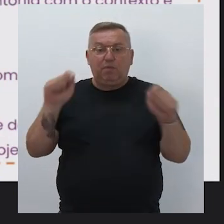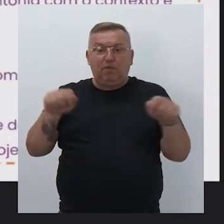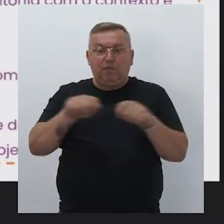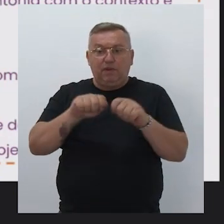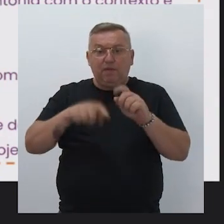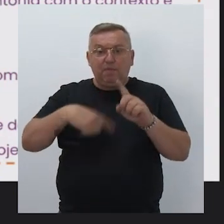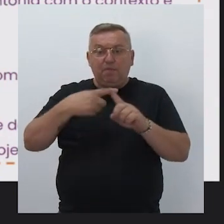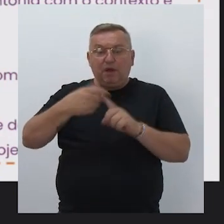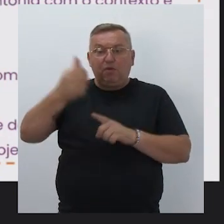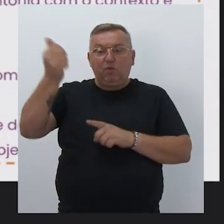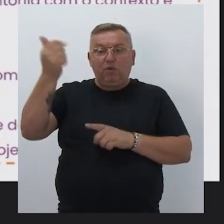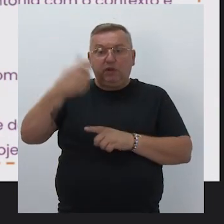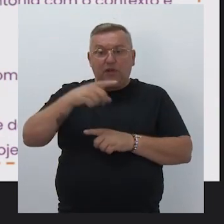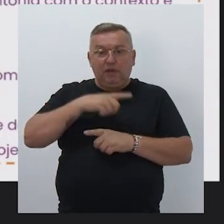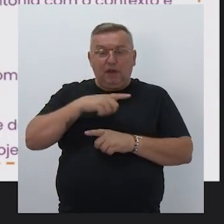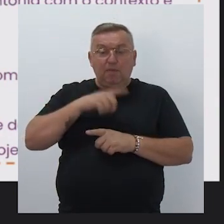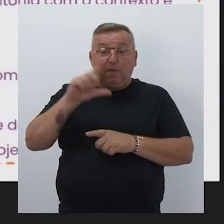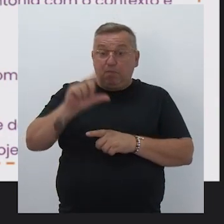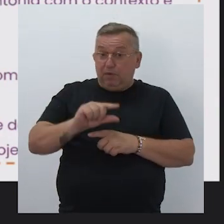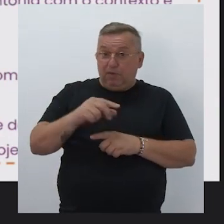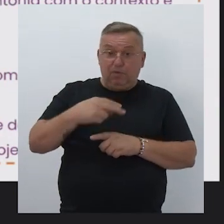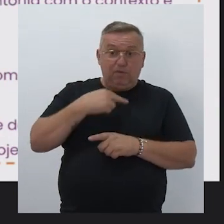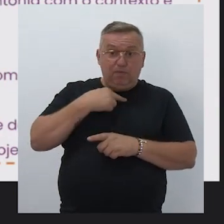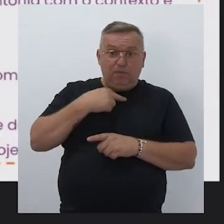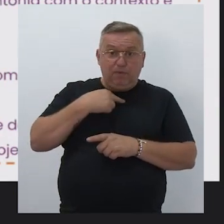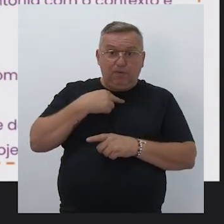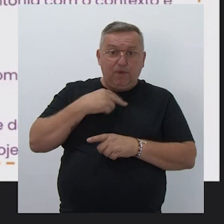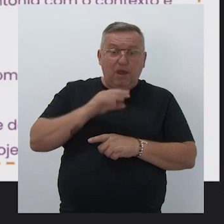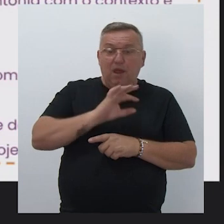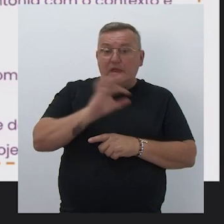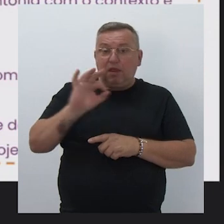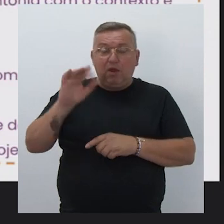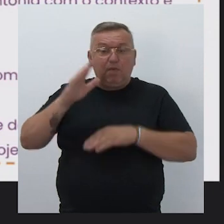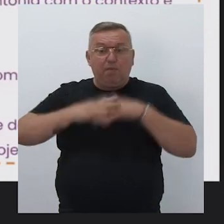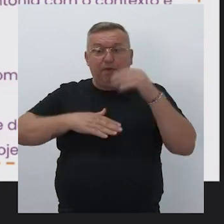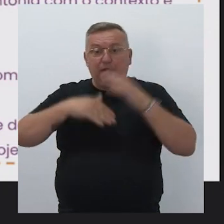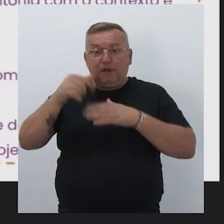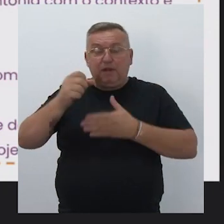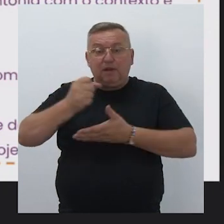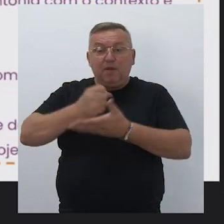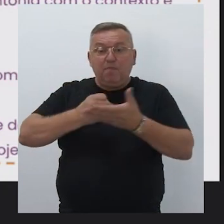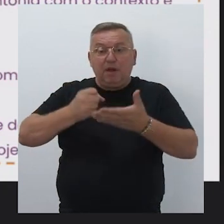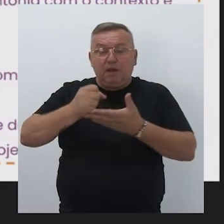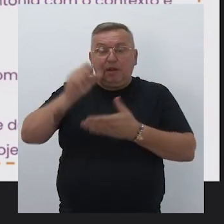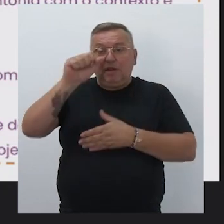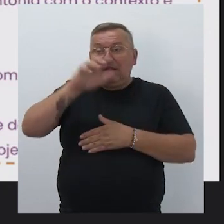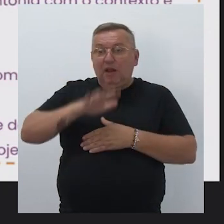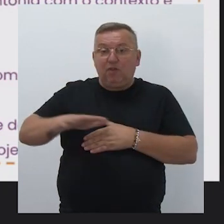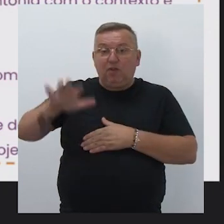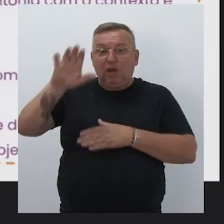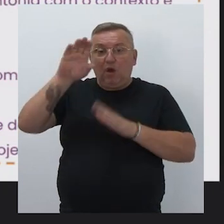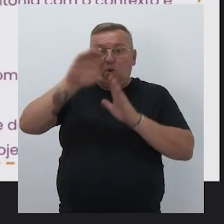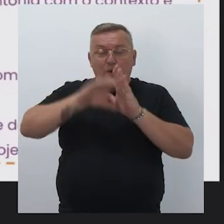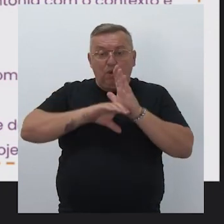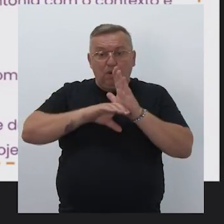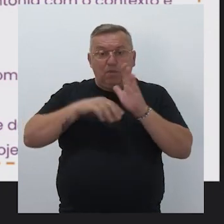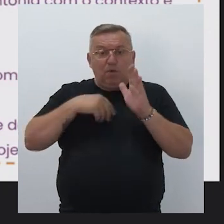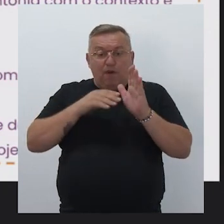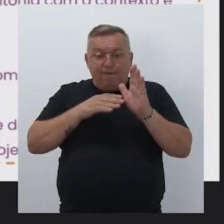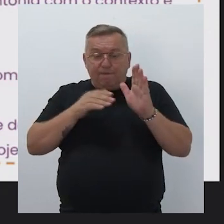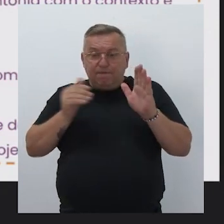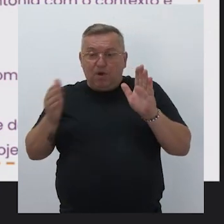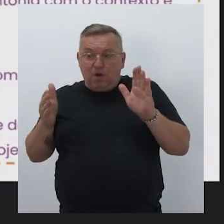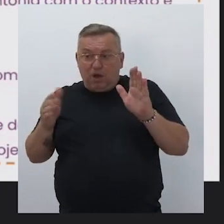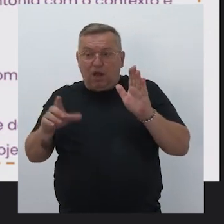lá, mas não posso fazer menos. Então, nenhuma habilidade da base pode ficar de fora do currículo.